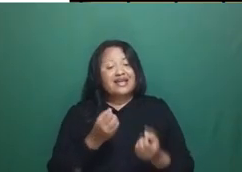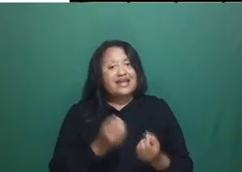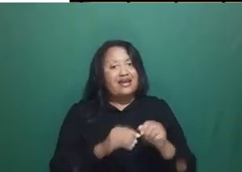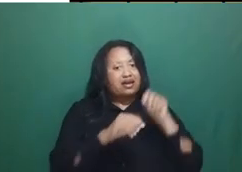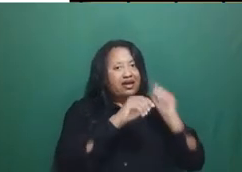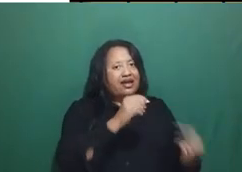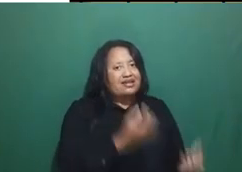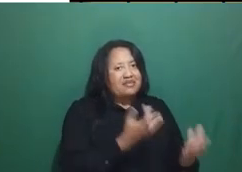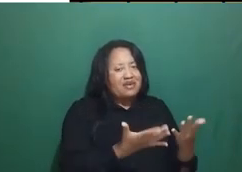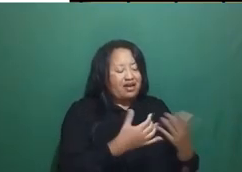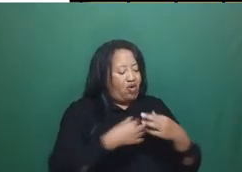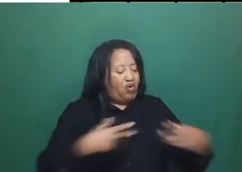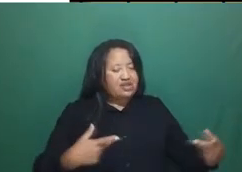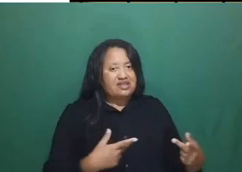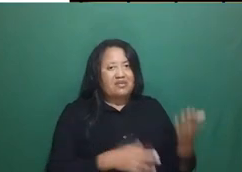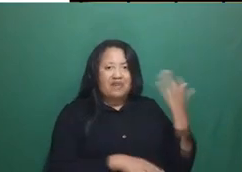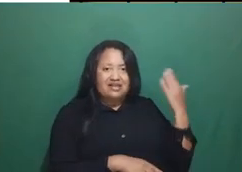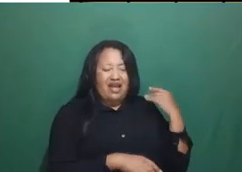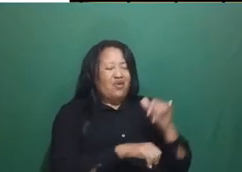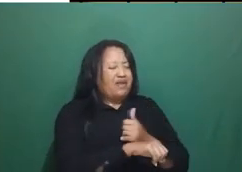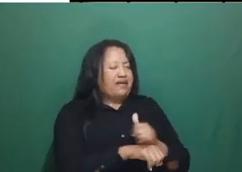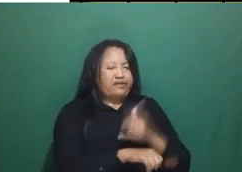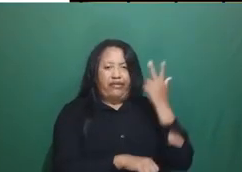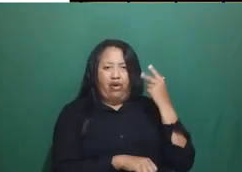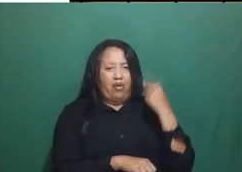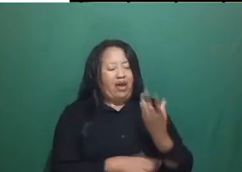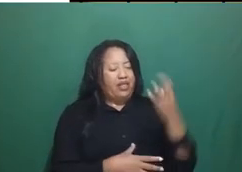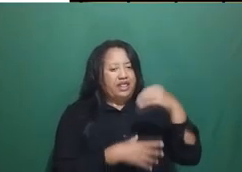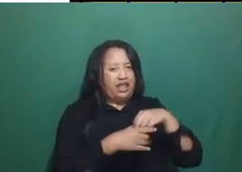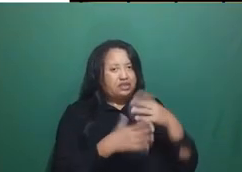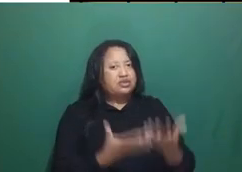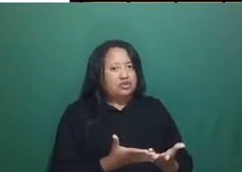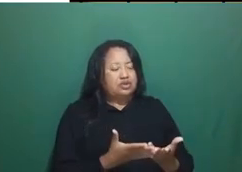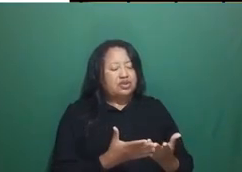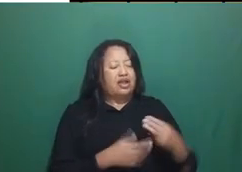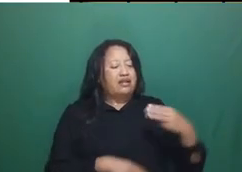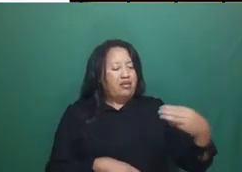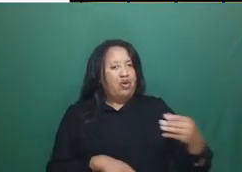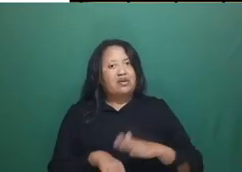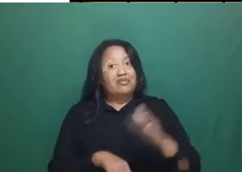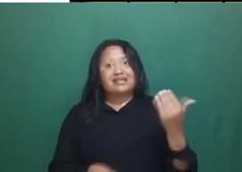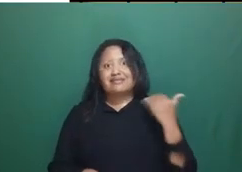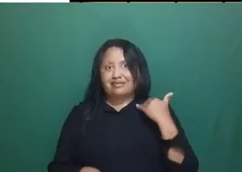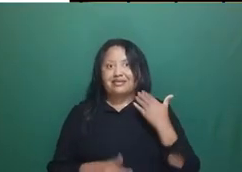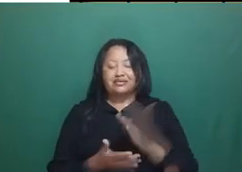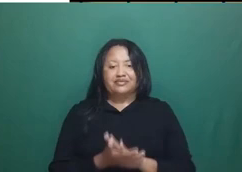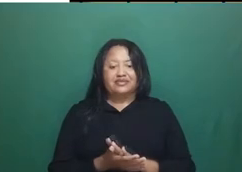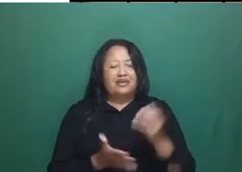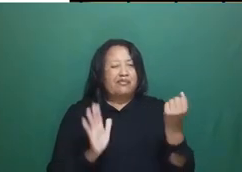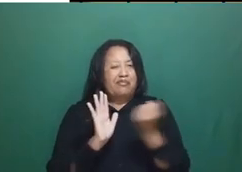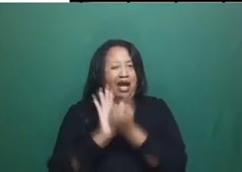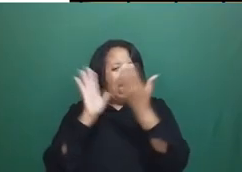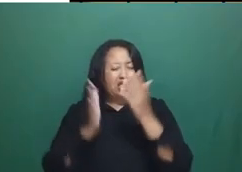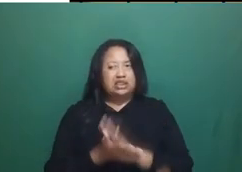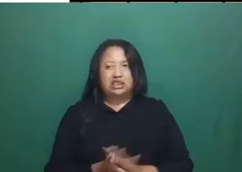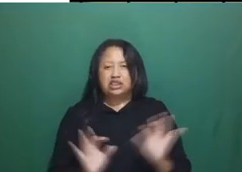produtos de temporadas passadas é uma técnica muito comum no muro da alta moda né naquela moda mais cara marcas